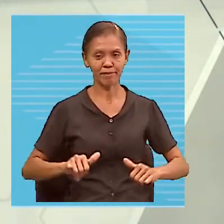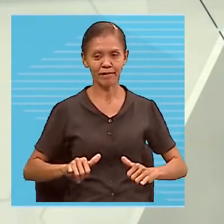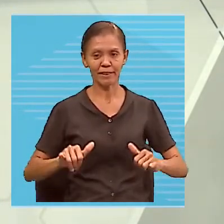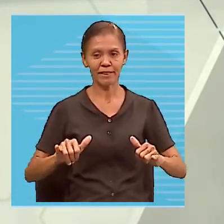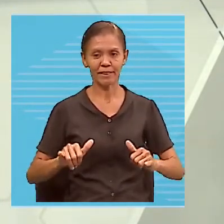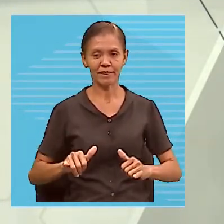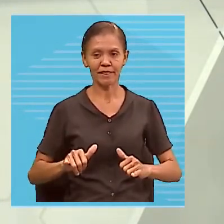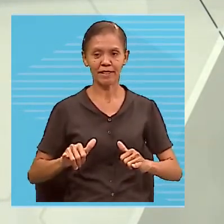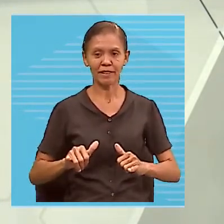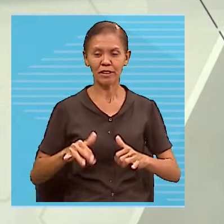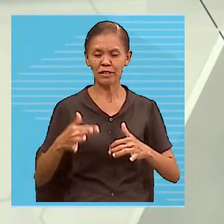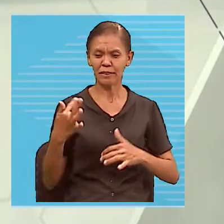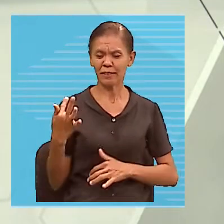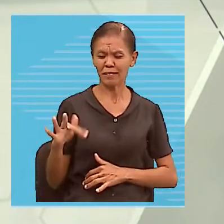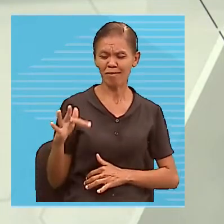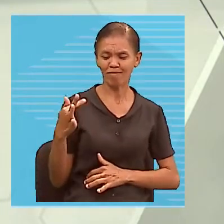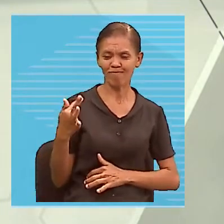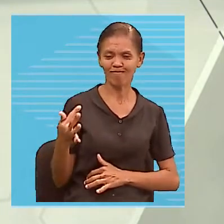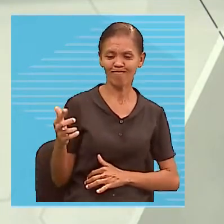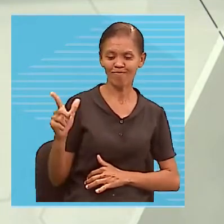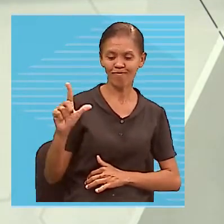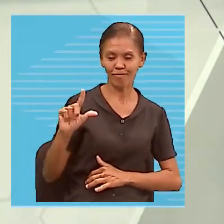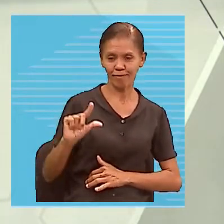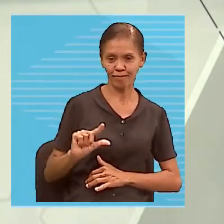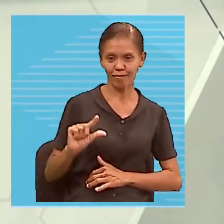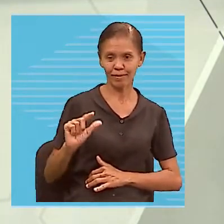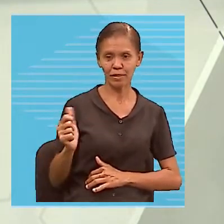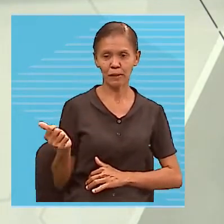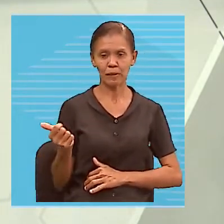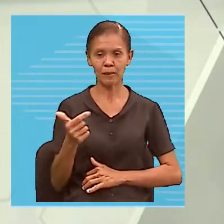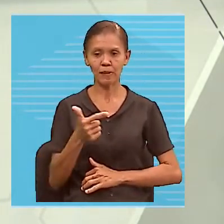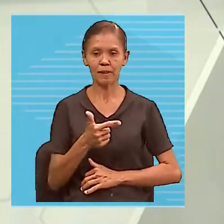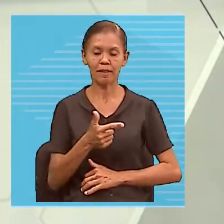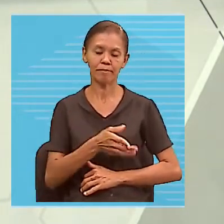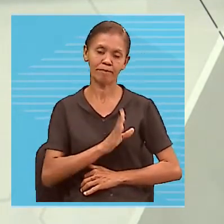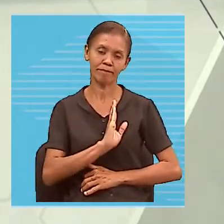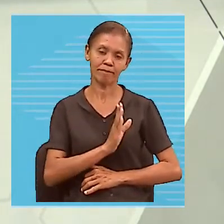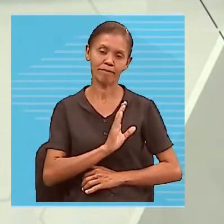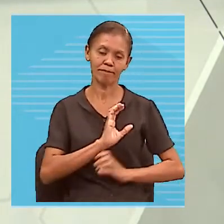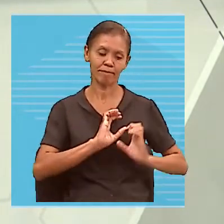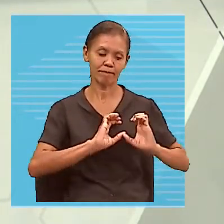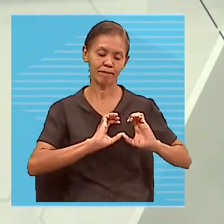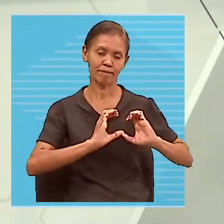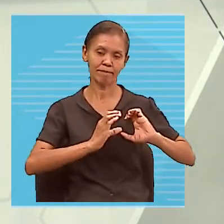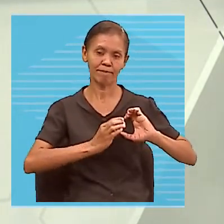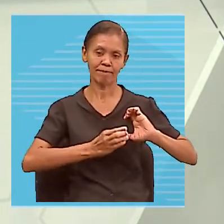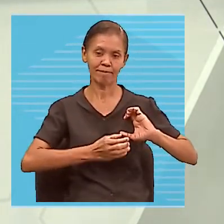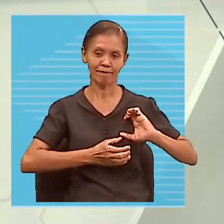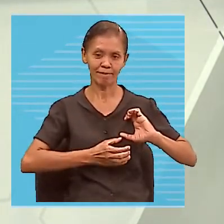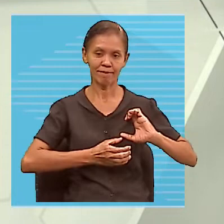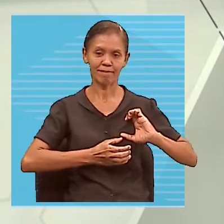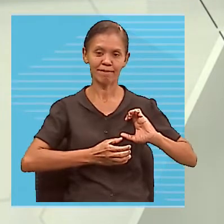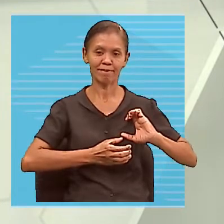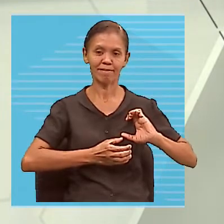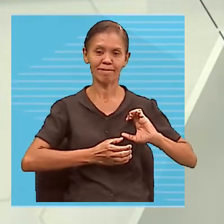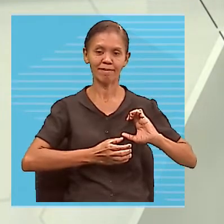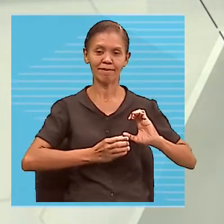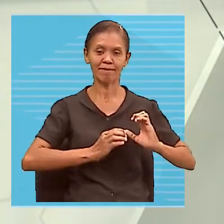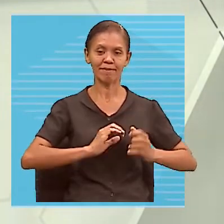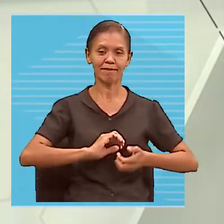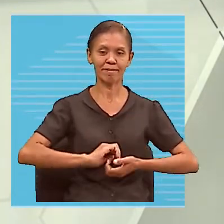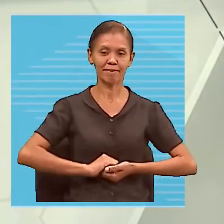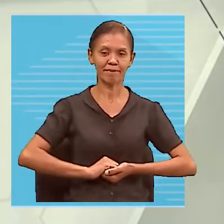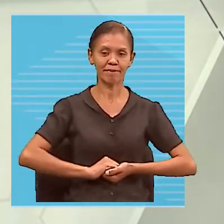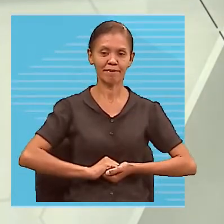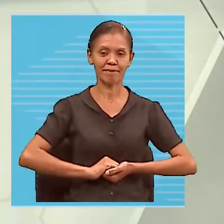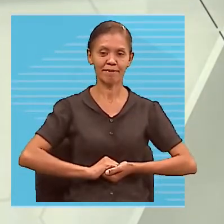joelho ralado dói bem menos que um coração partido.